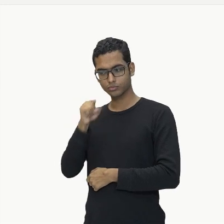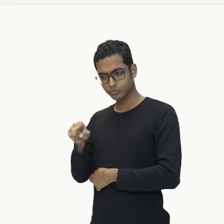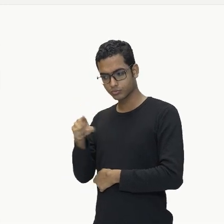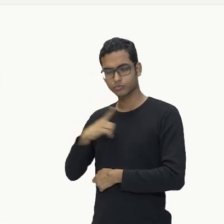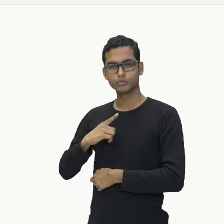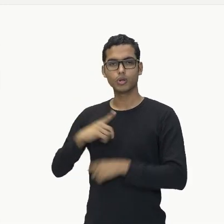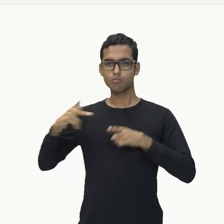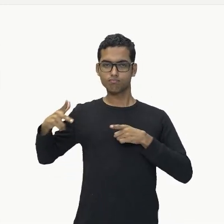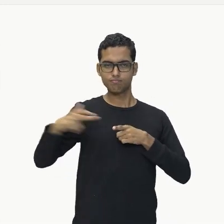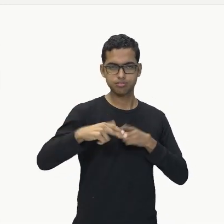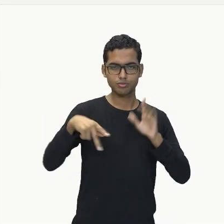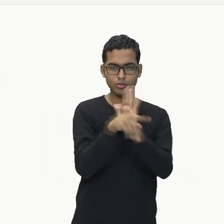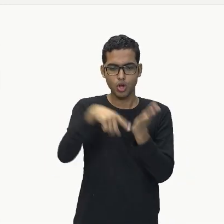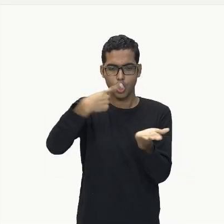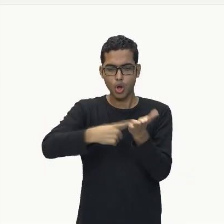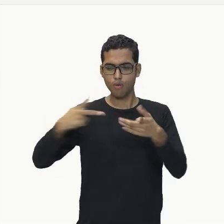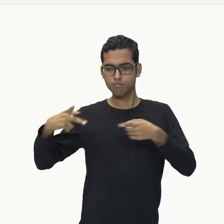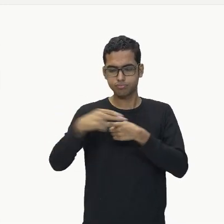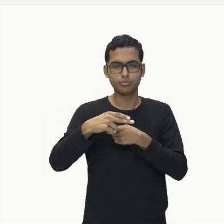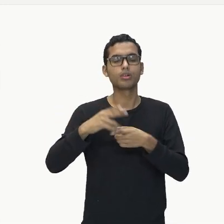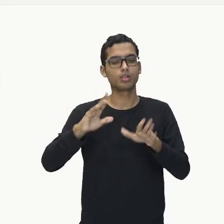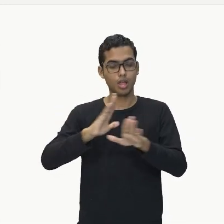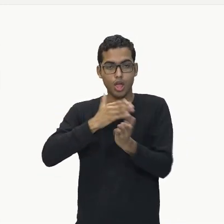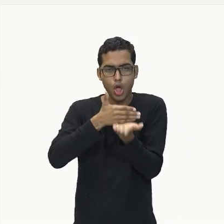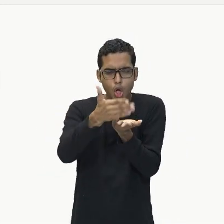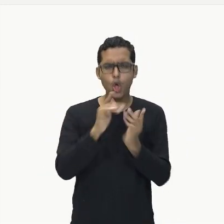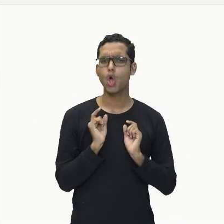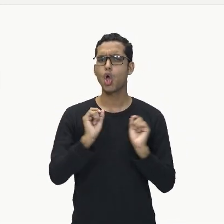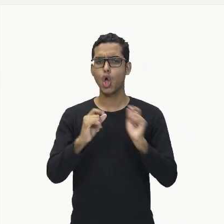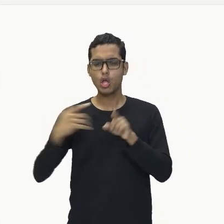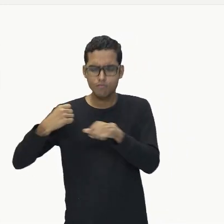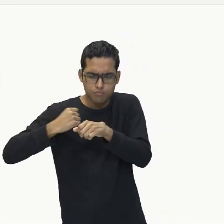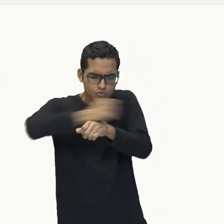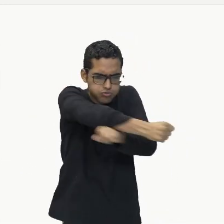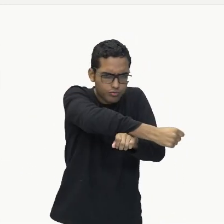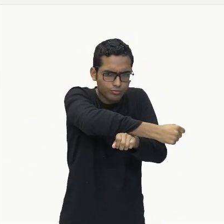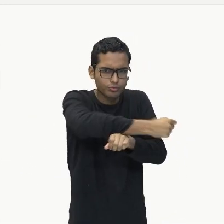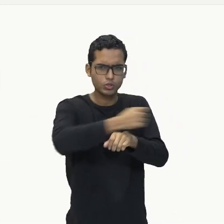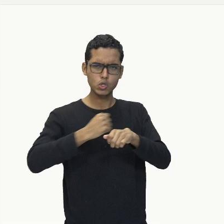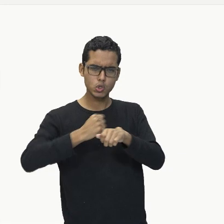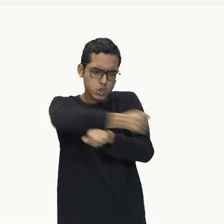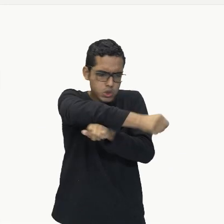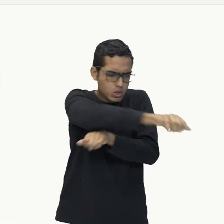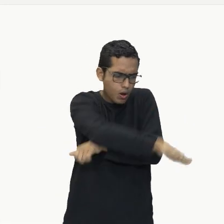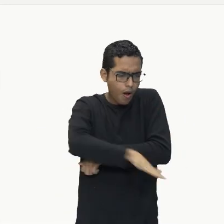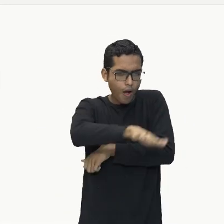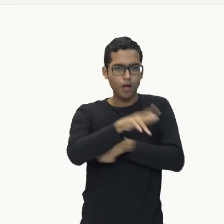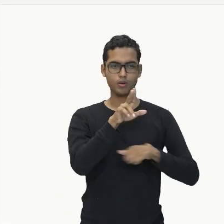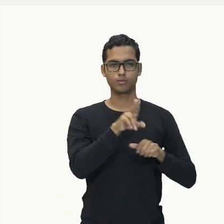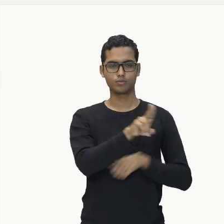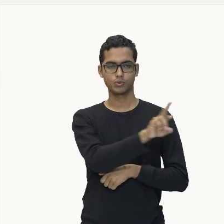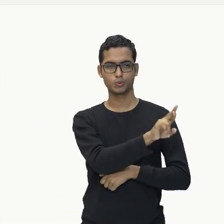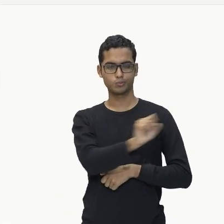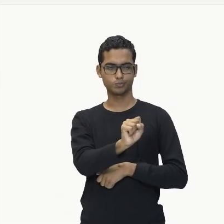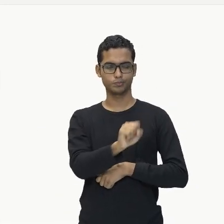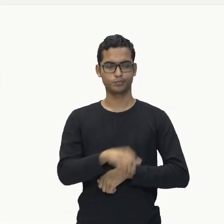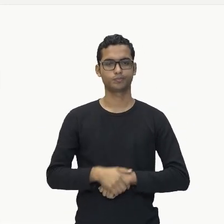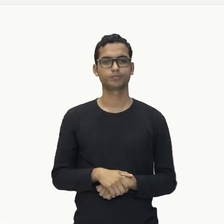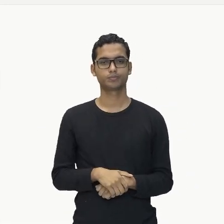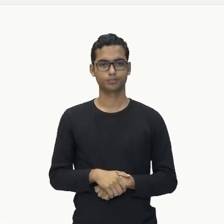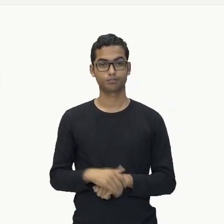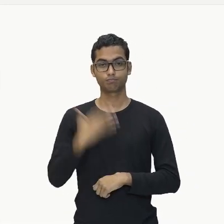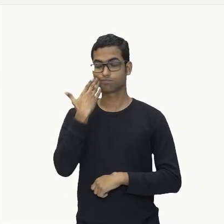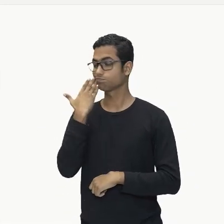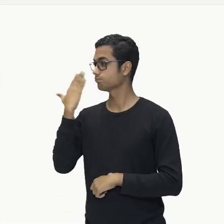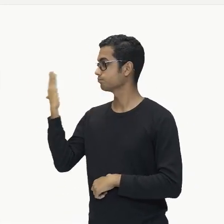rompe esse acordo e acaba invadindo a União Soviética. Vamos adiante. Vamos